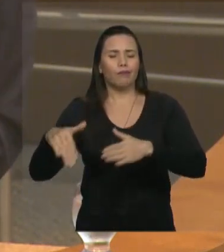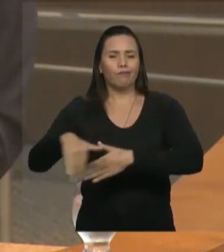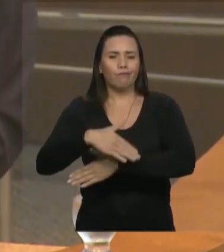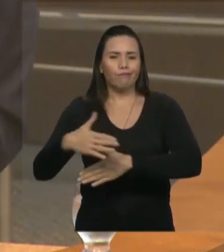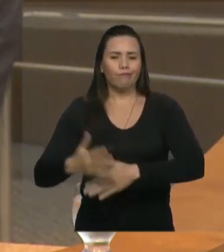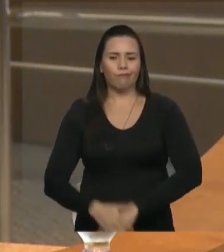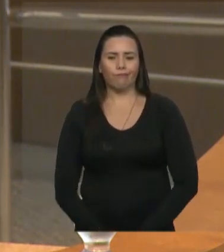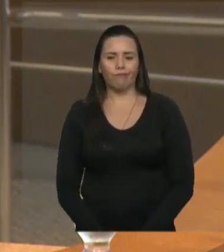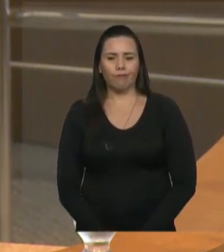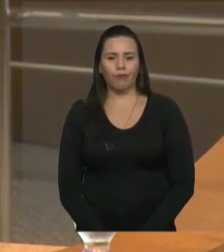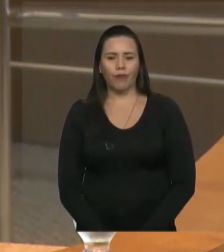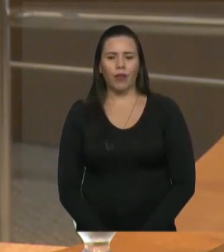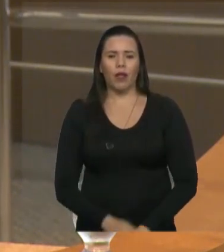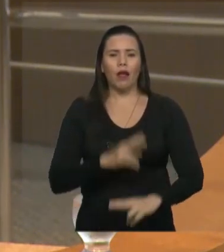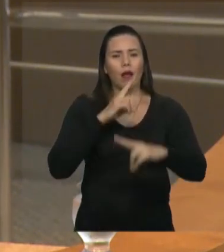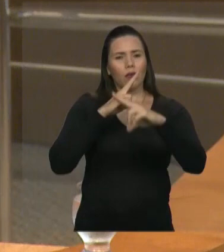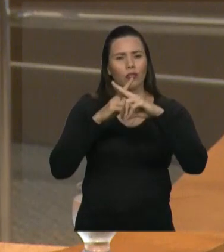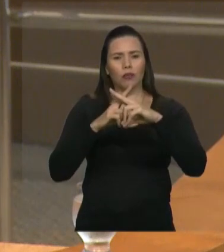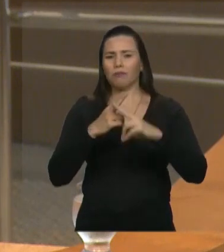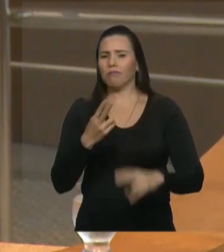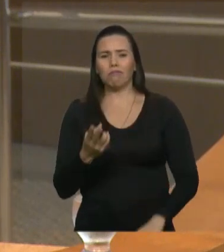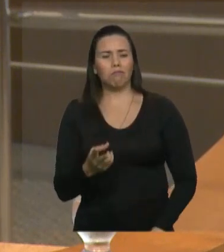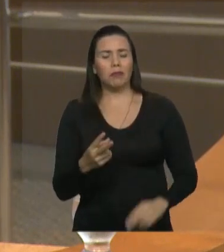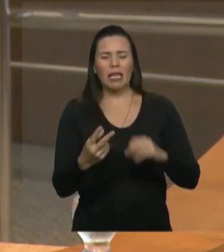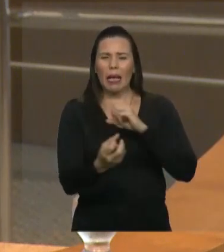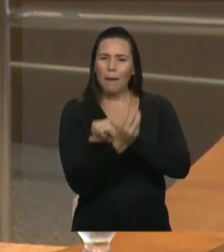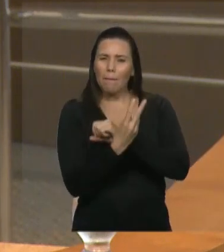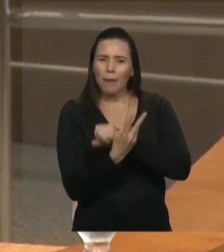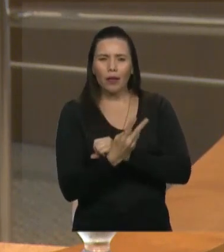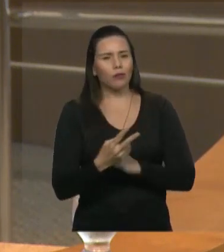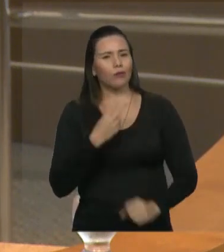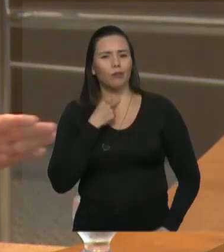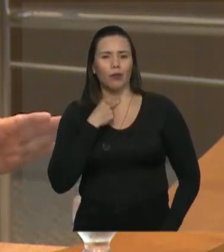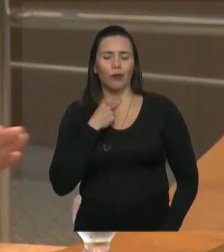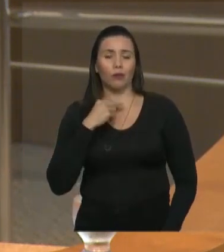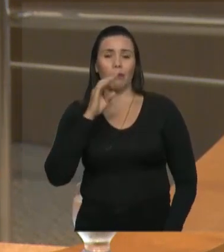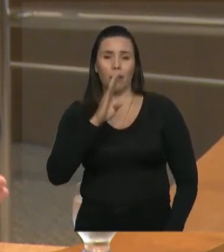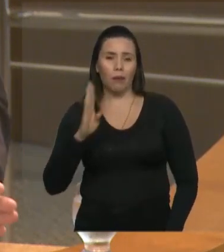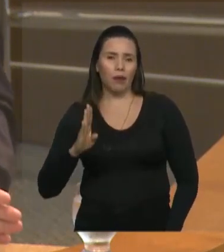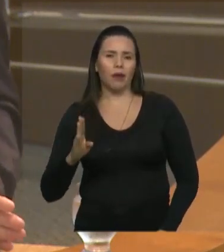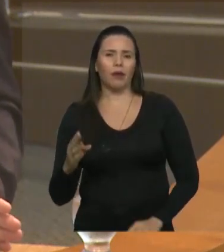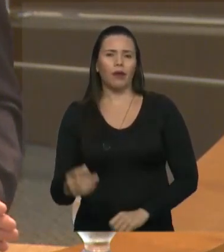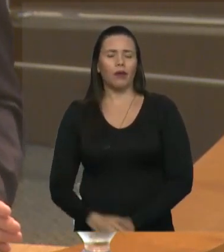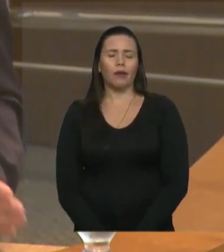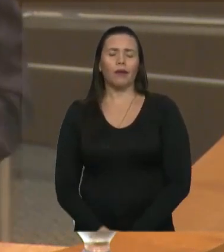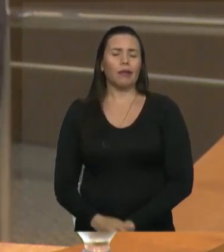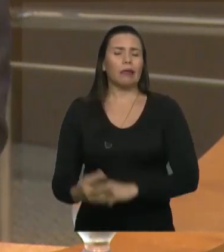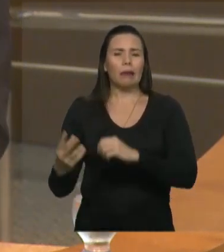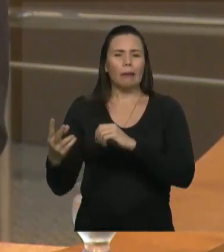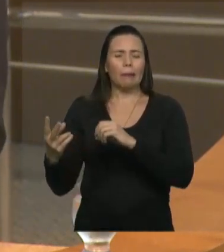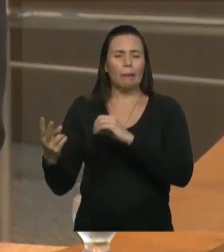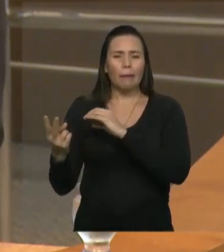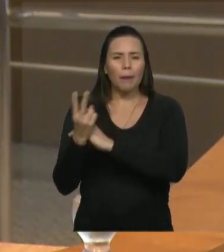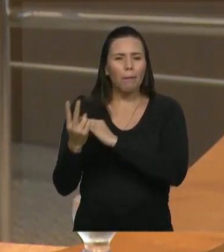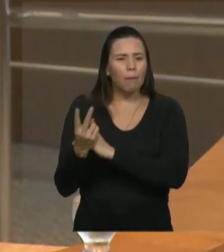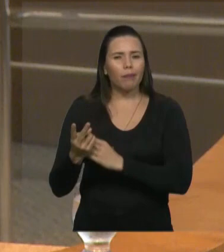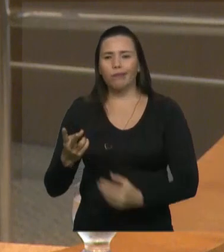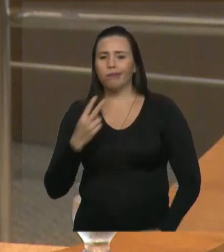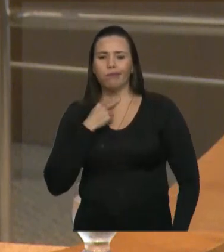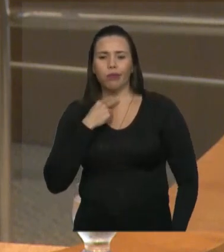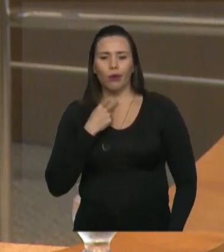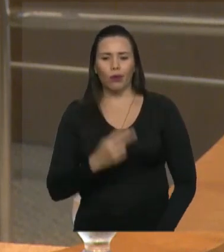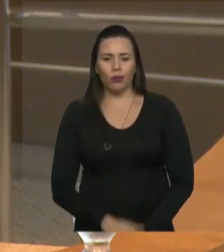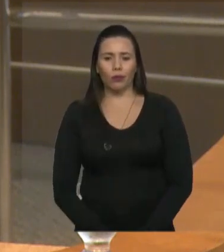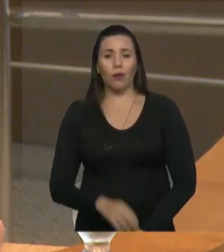financia mais, Banco do Brasil não pode financiar mais, e o BNDES vai financiar o quê? Se não é um mal pagador, está com